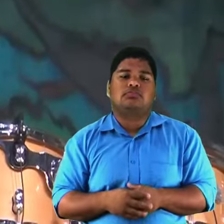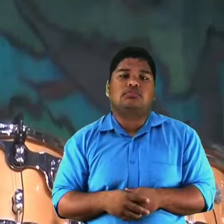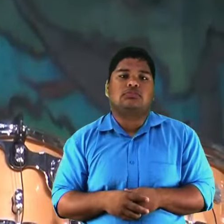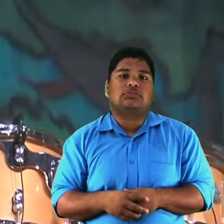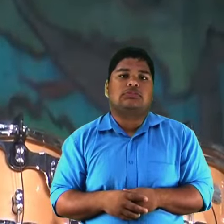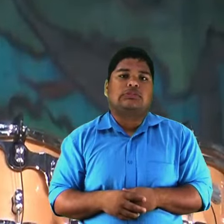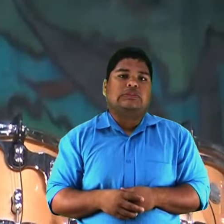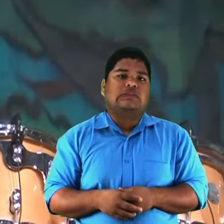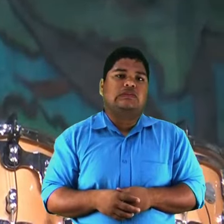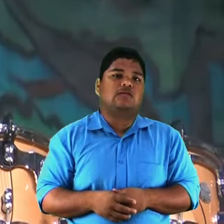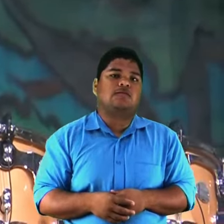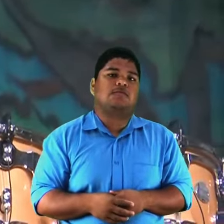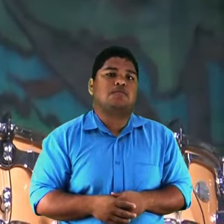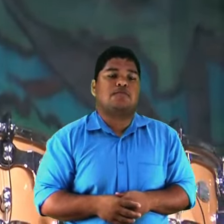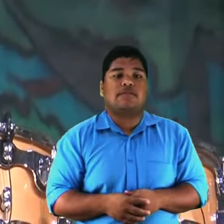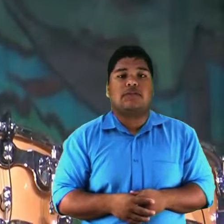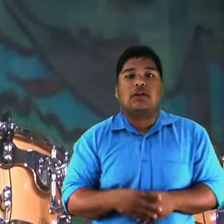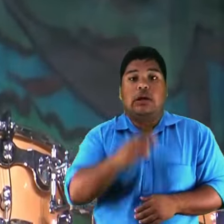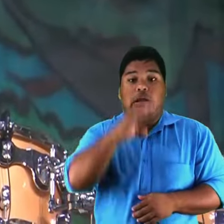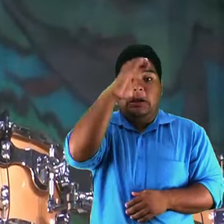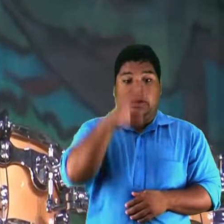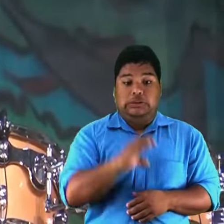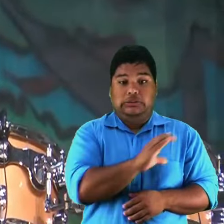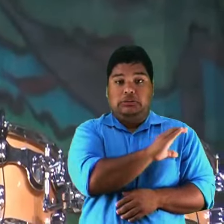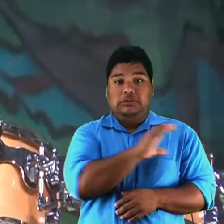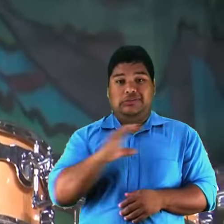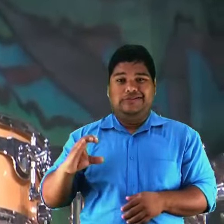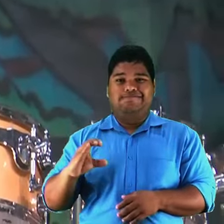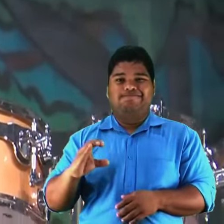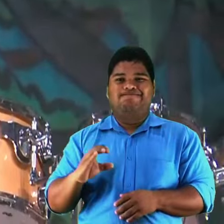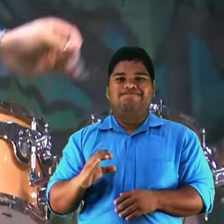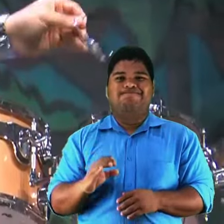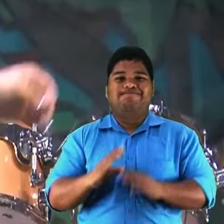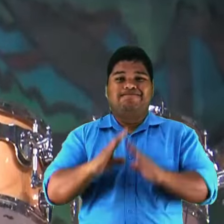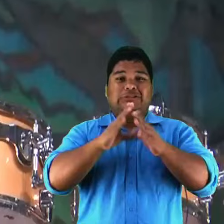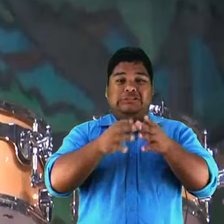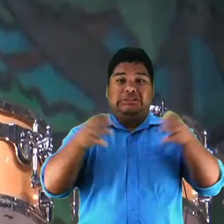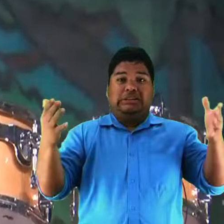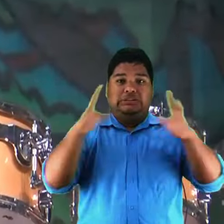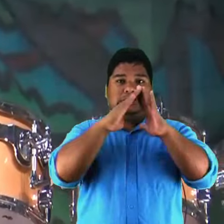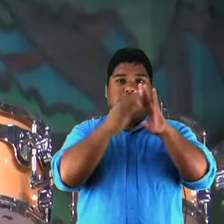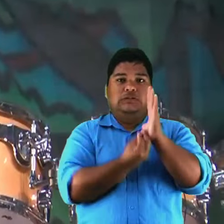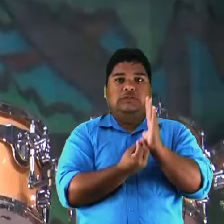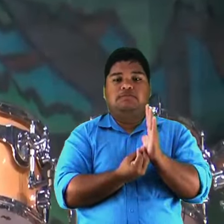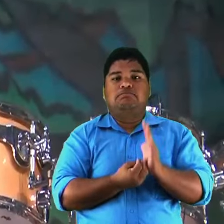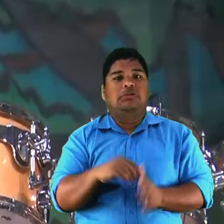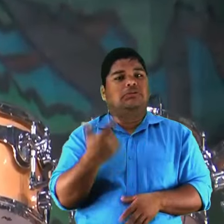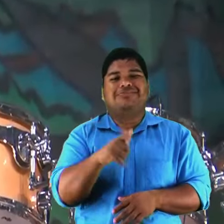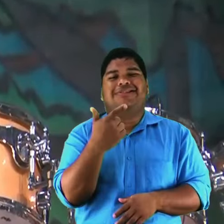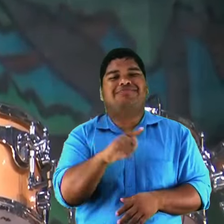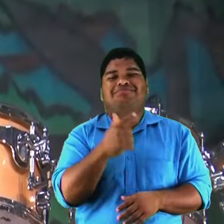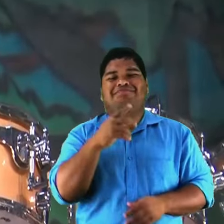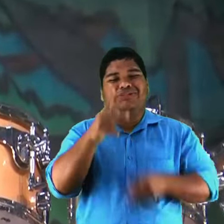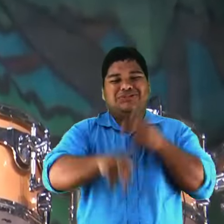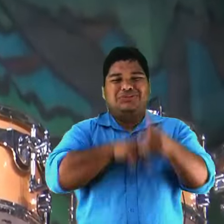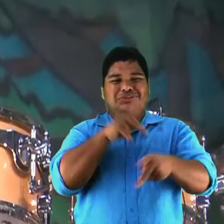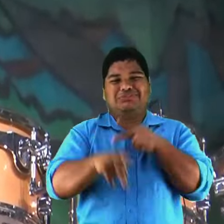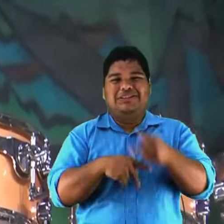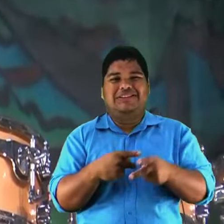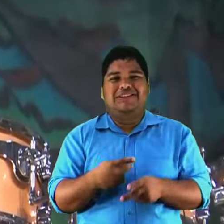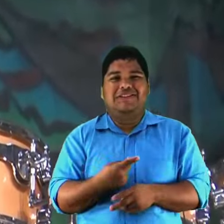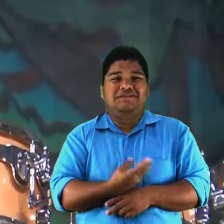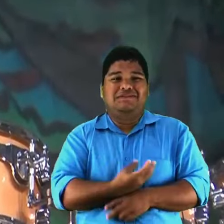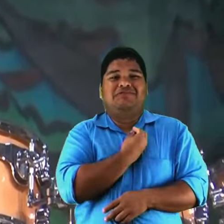catedrais católicas se transformaram em restaurantes, porque não tem pessoas mais para frequentar. Porque eles